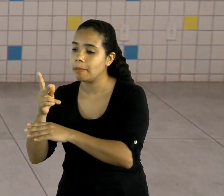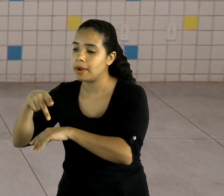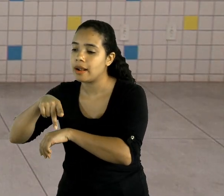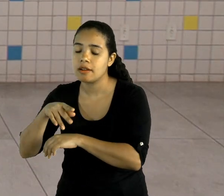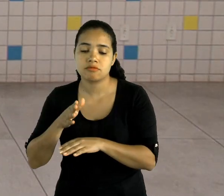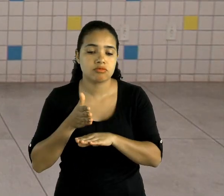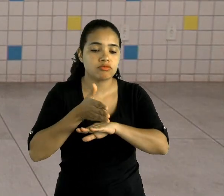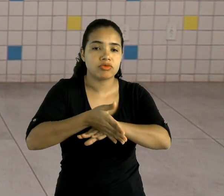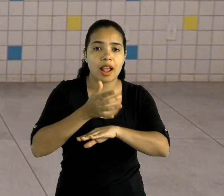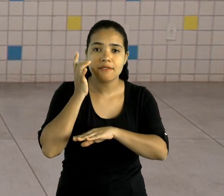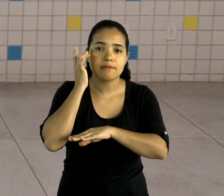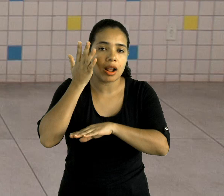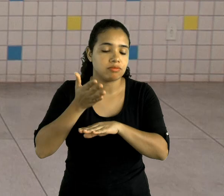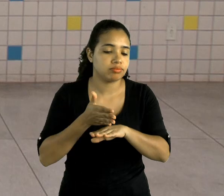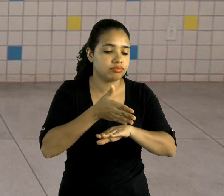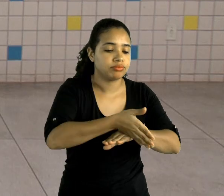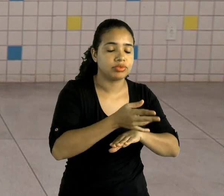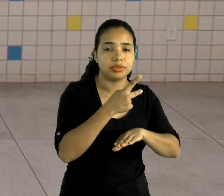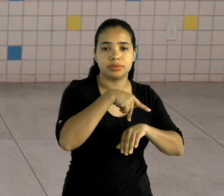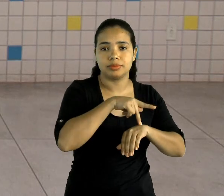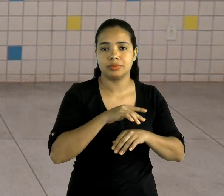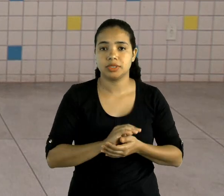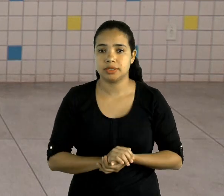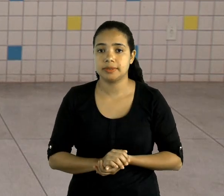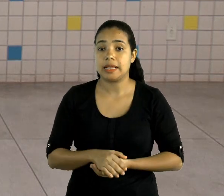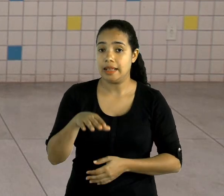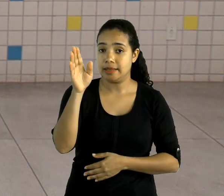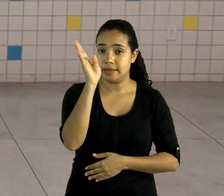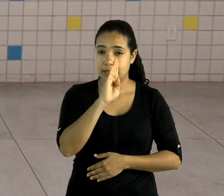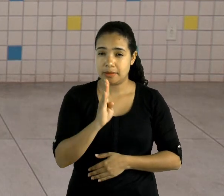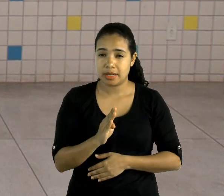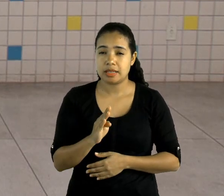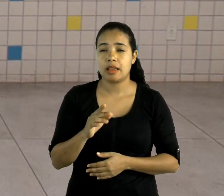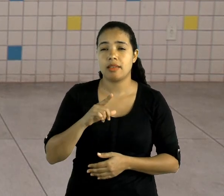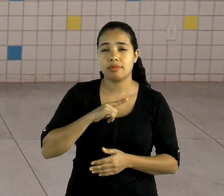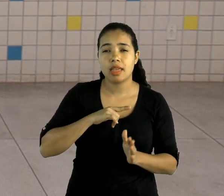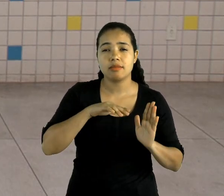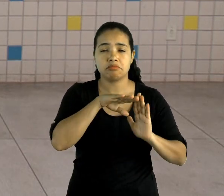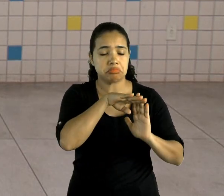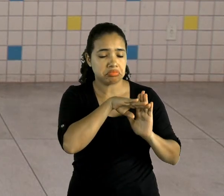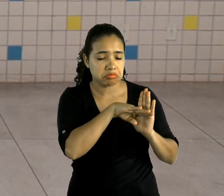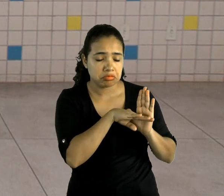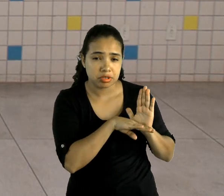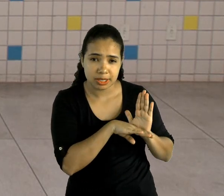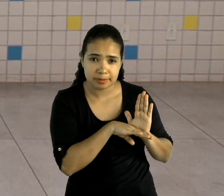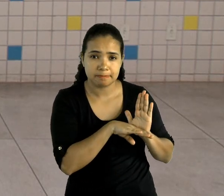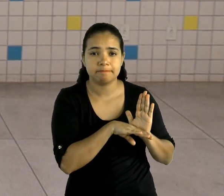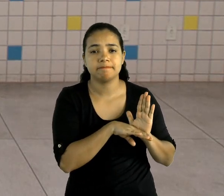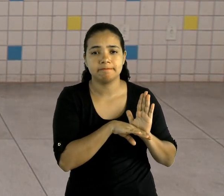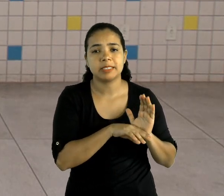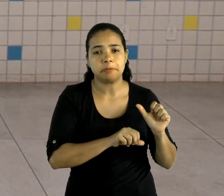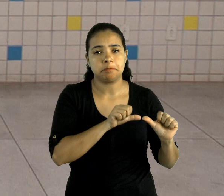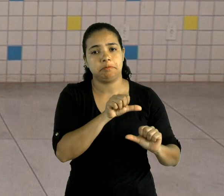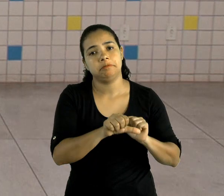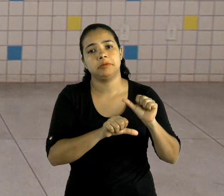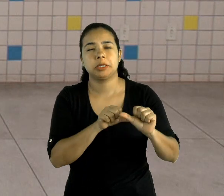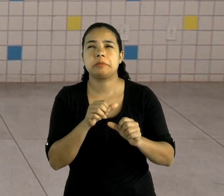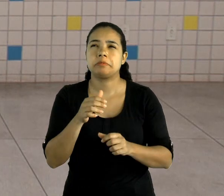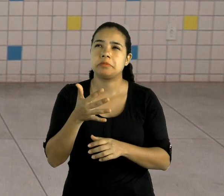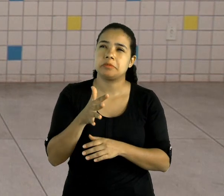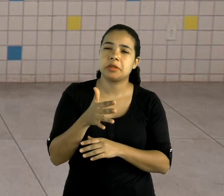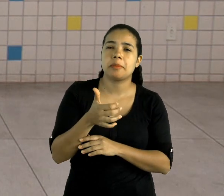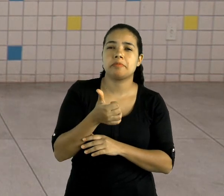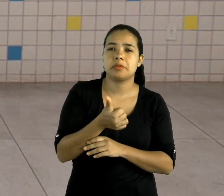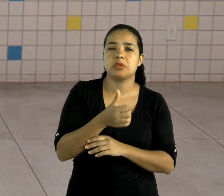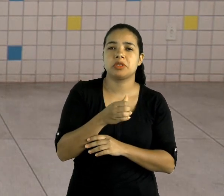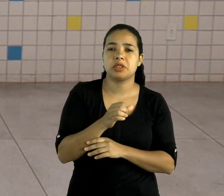A migração no Brasil. No Brasil nós tivemos processos migratórios muito grandes, principalmente na década de 60 e